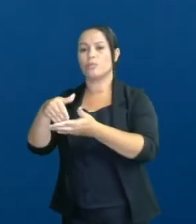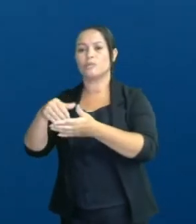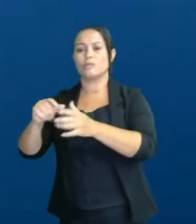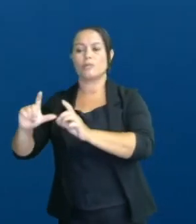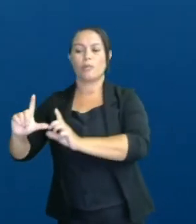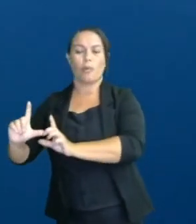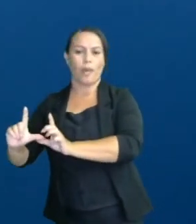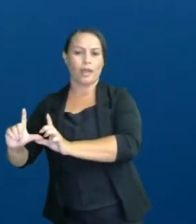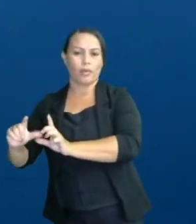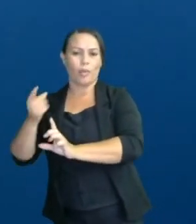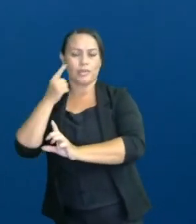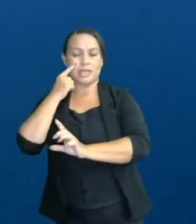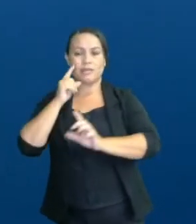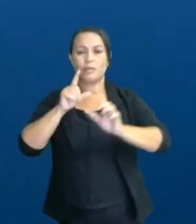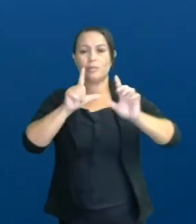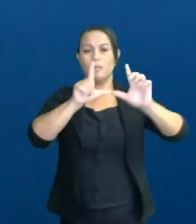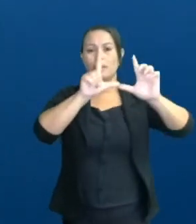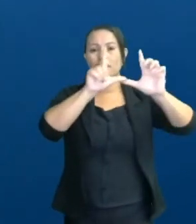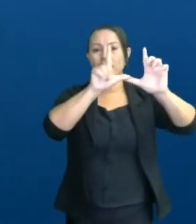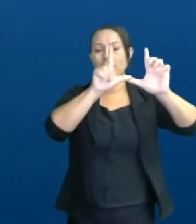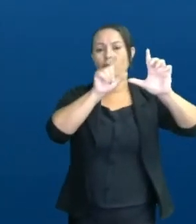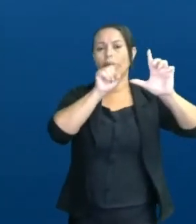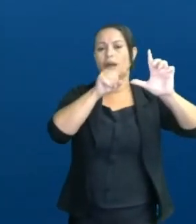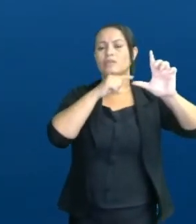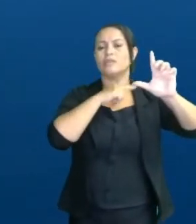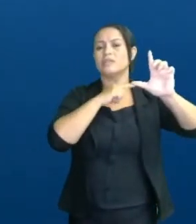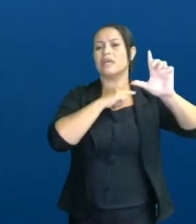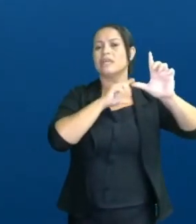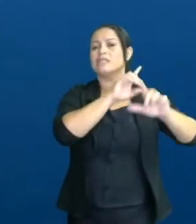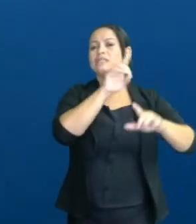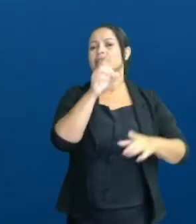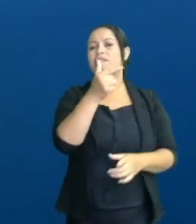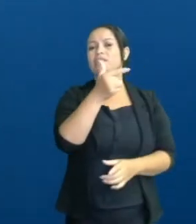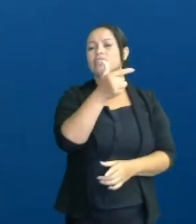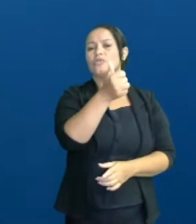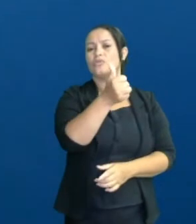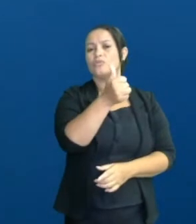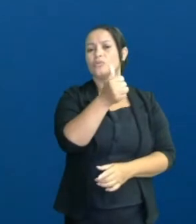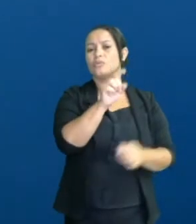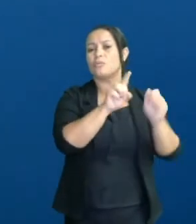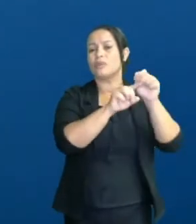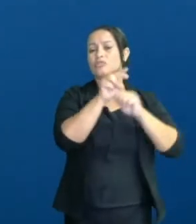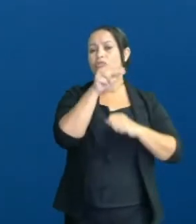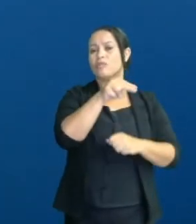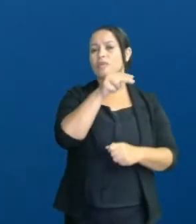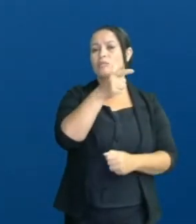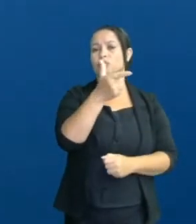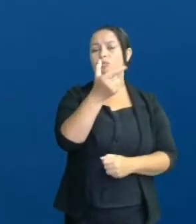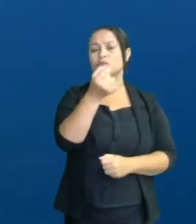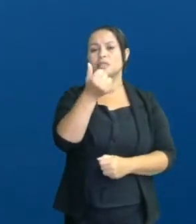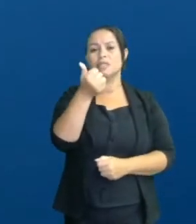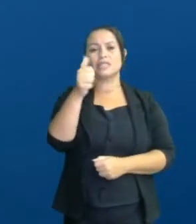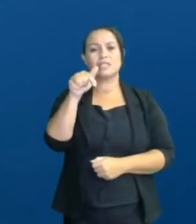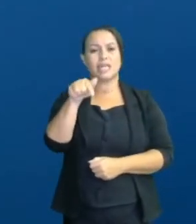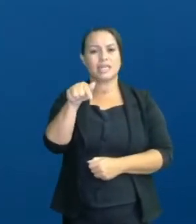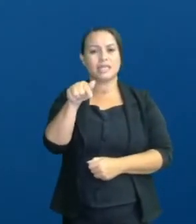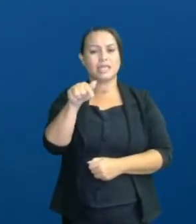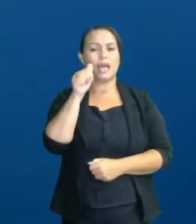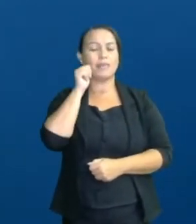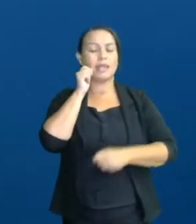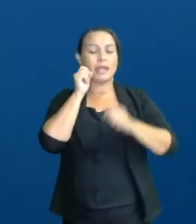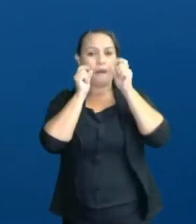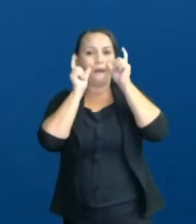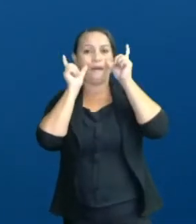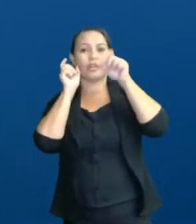No primeiro quadro, ó, vocês estão vendo aí que é dia 21 de novembro de 2017 e ela acordou